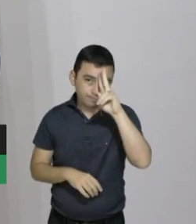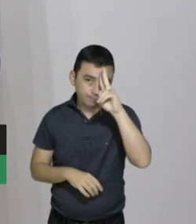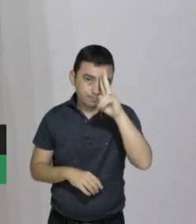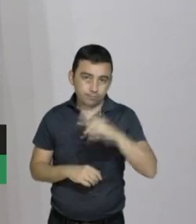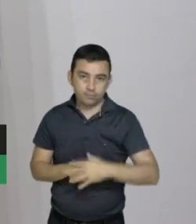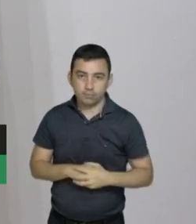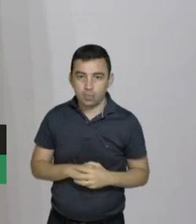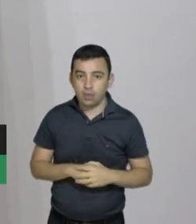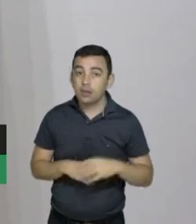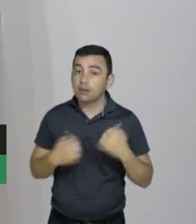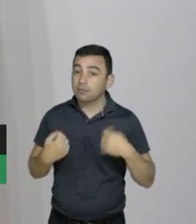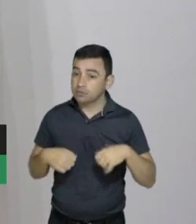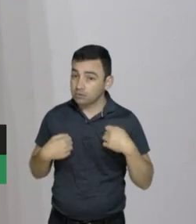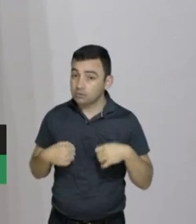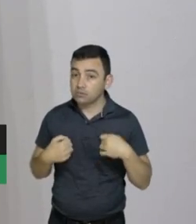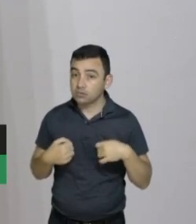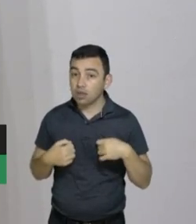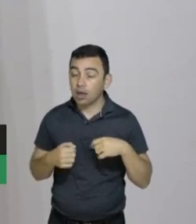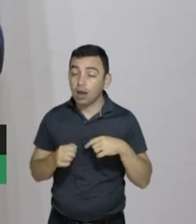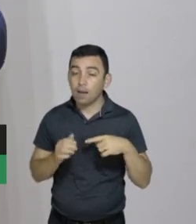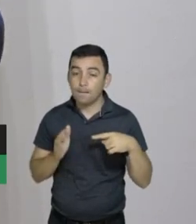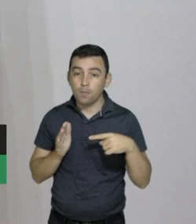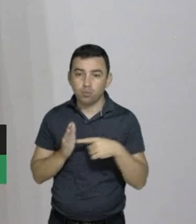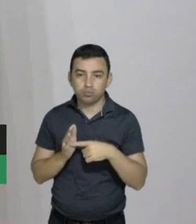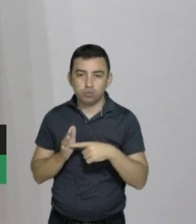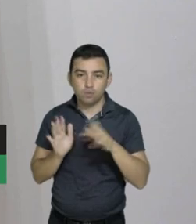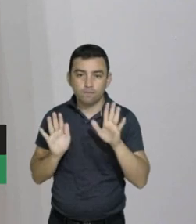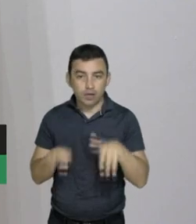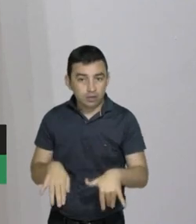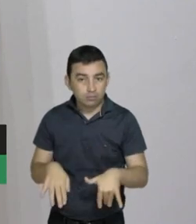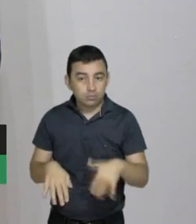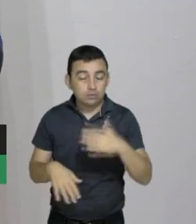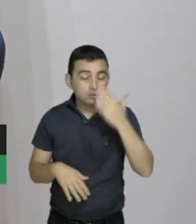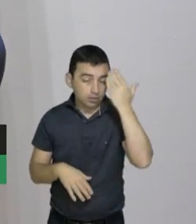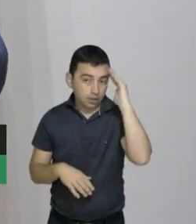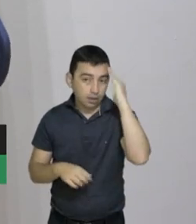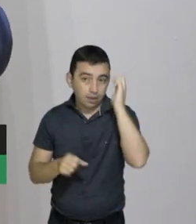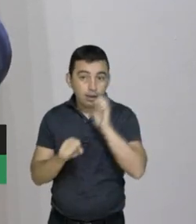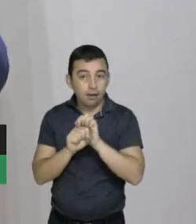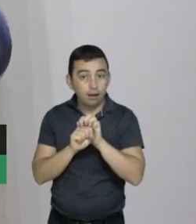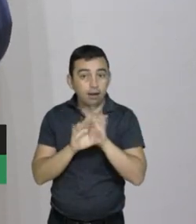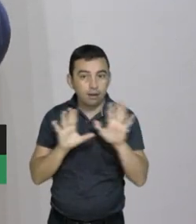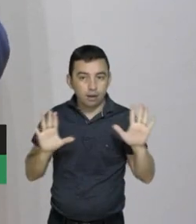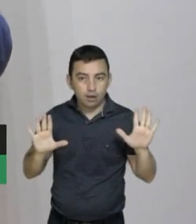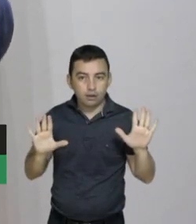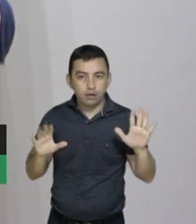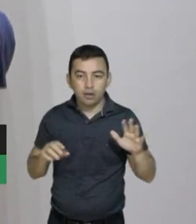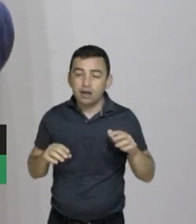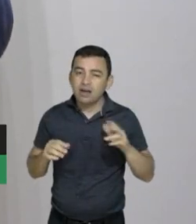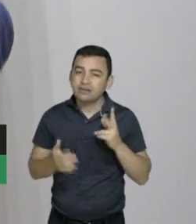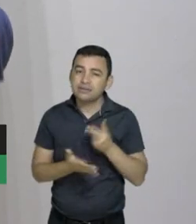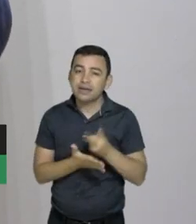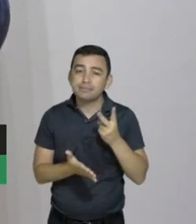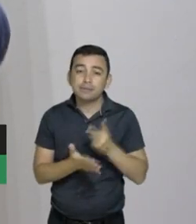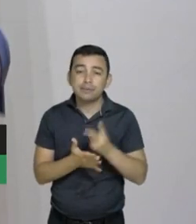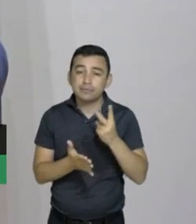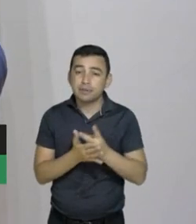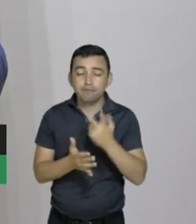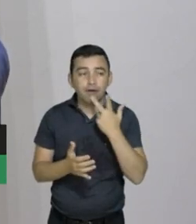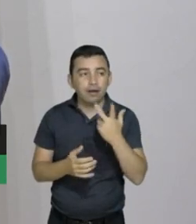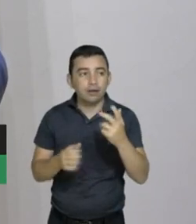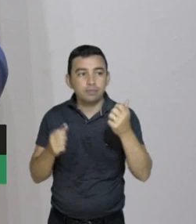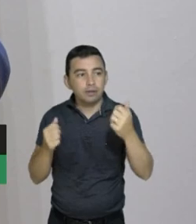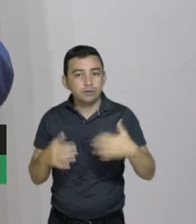você precisa ter ponto final você esclarecido para que a gente não passe toda hora dando uma nova explicação